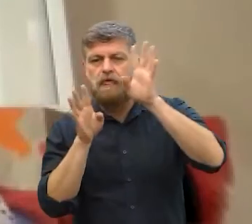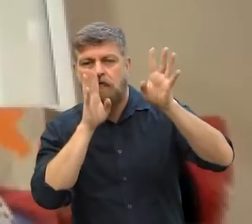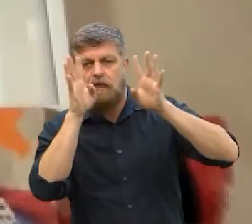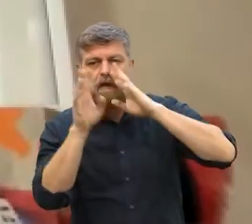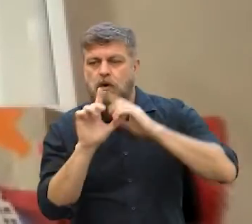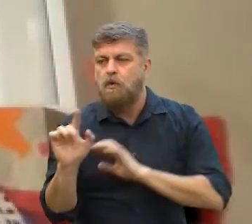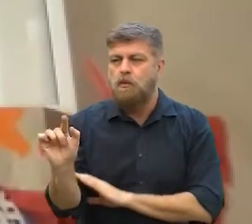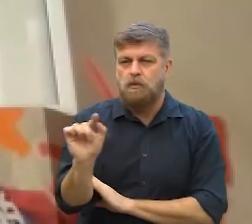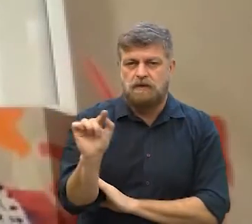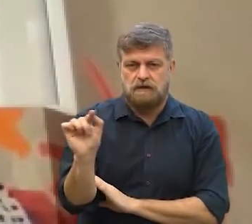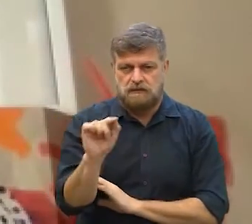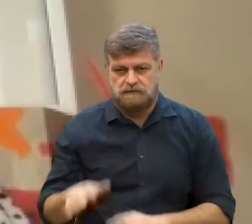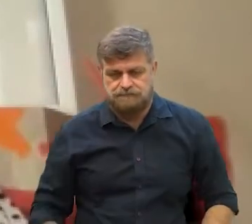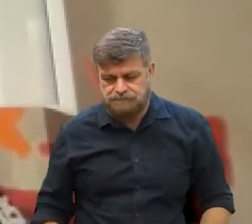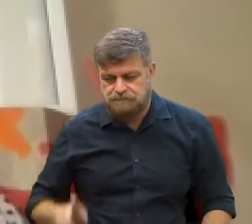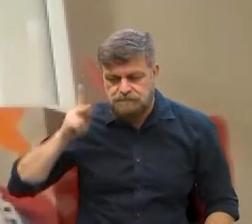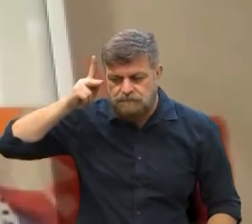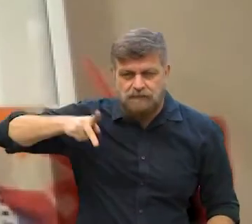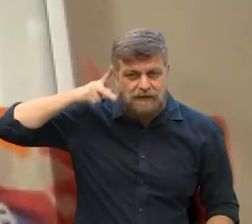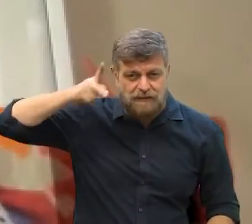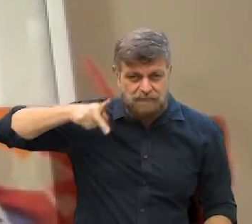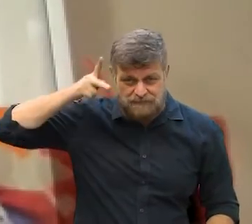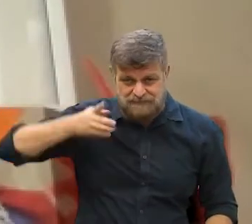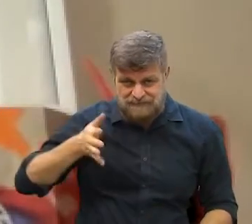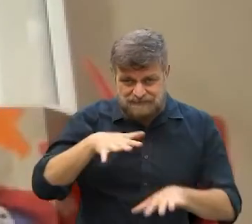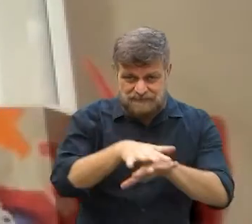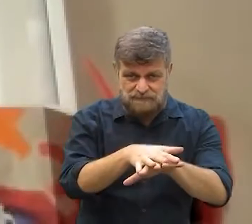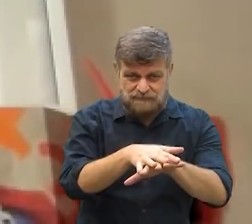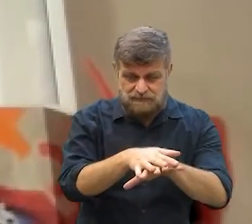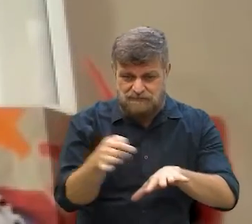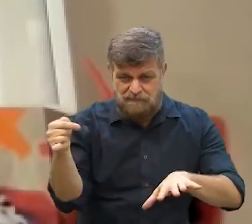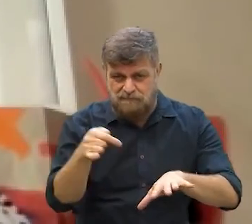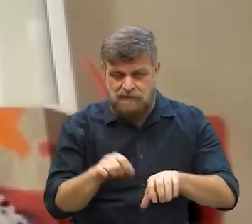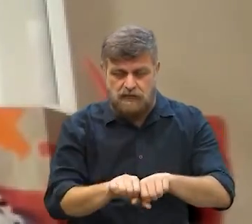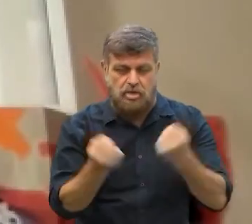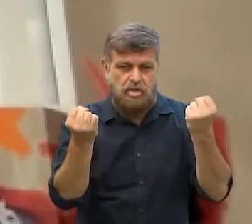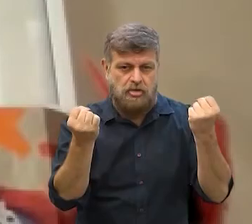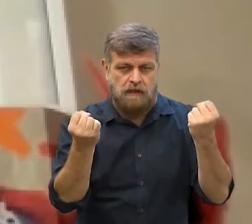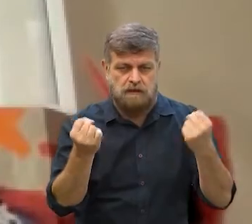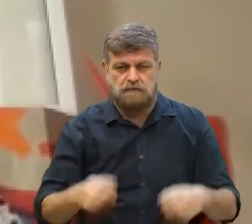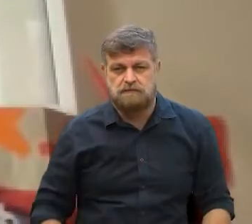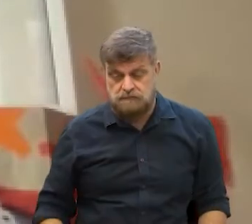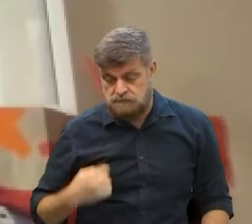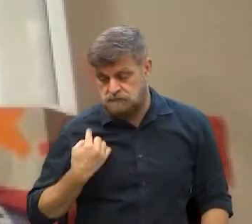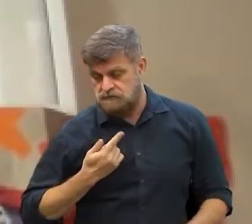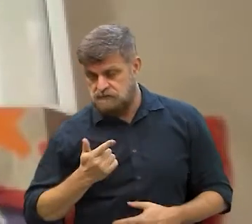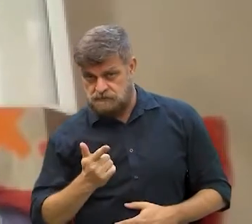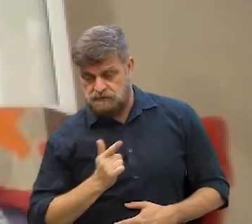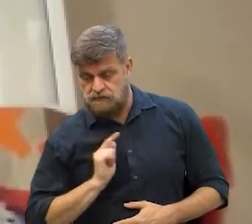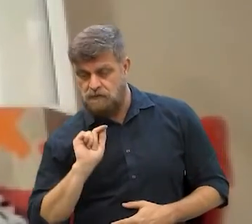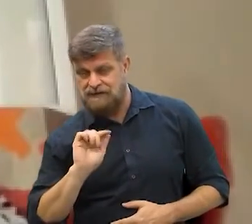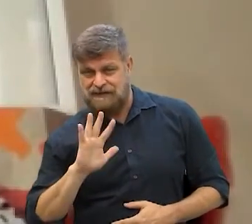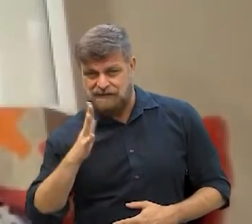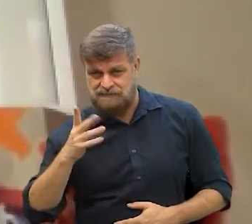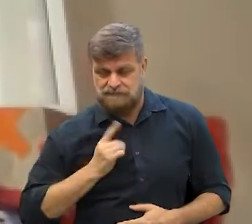que essa política ela fracassou. Mas nós tivemos